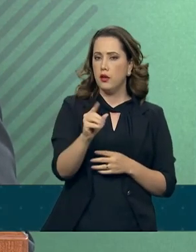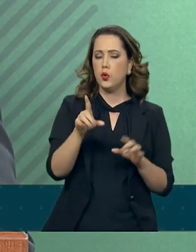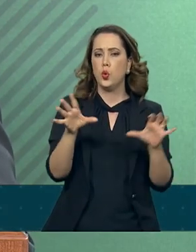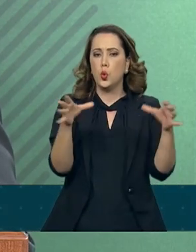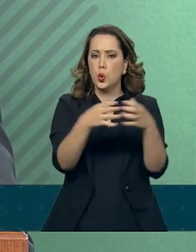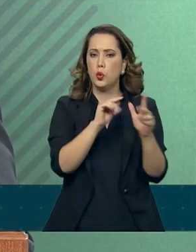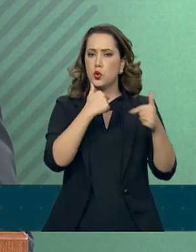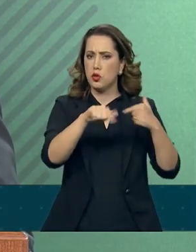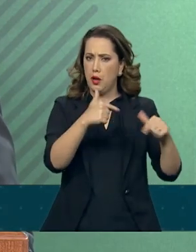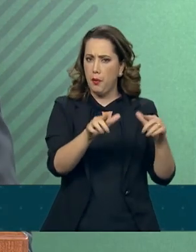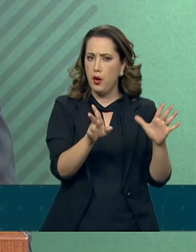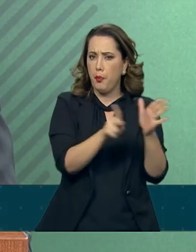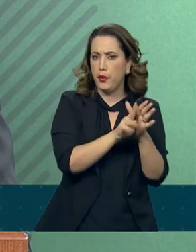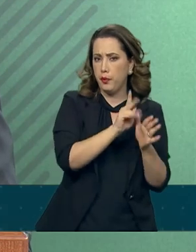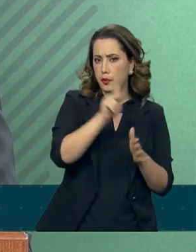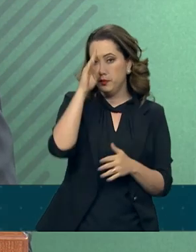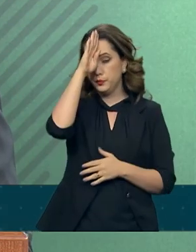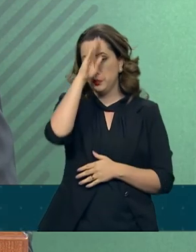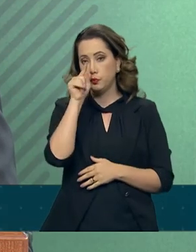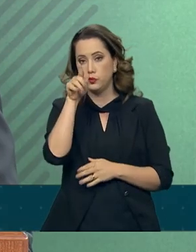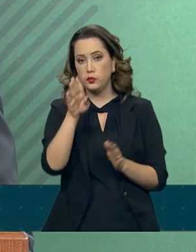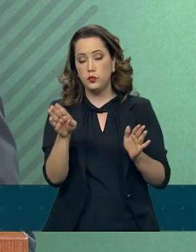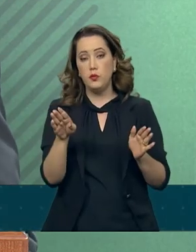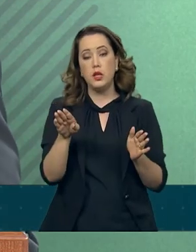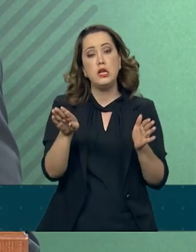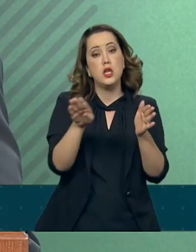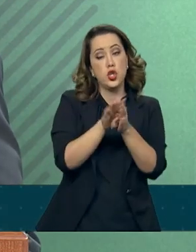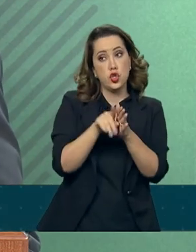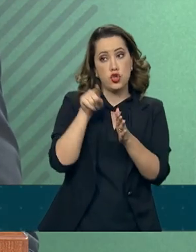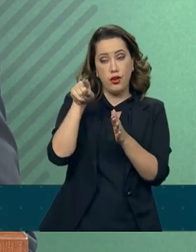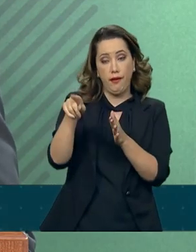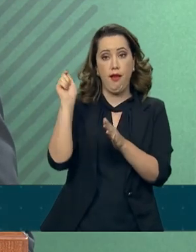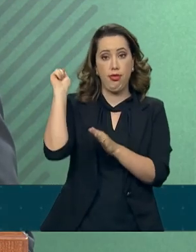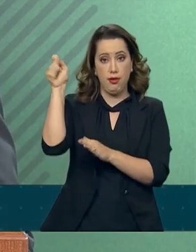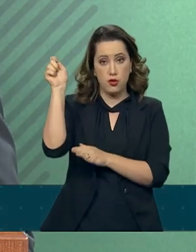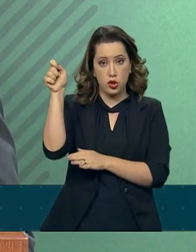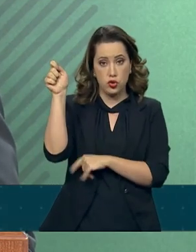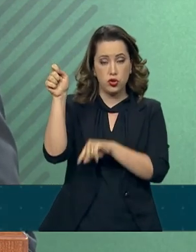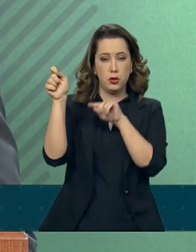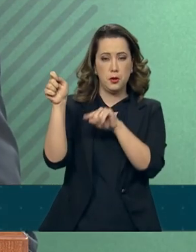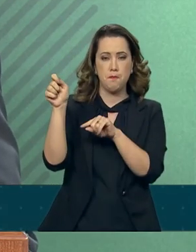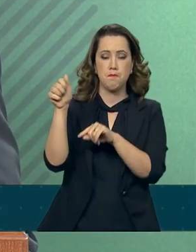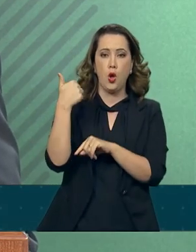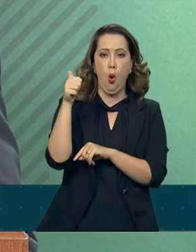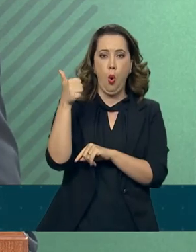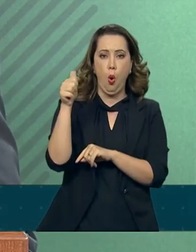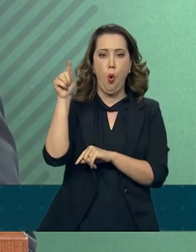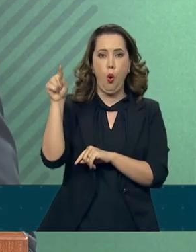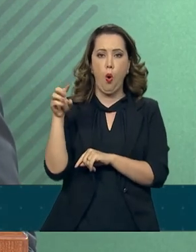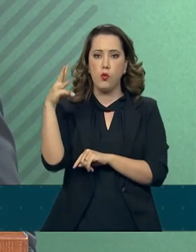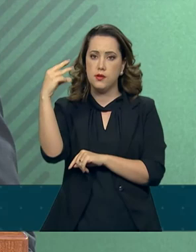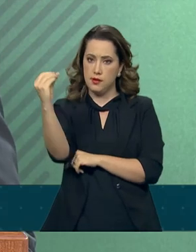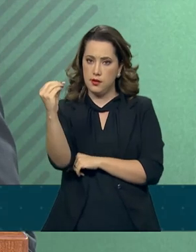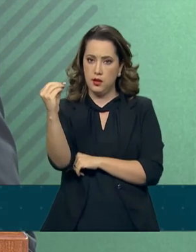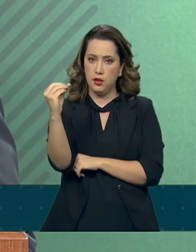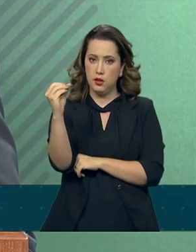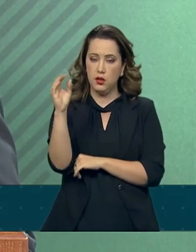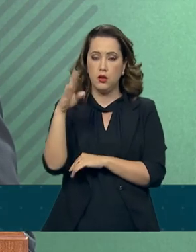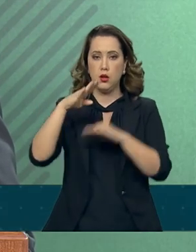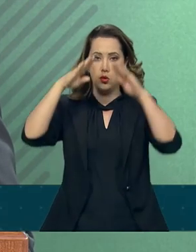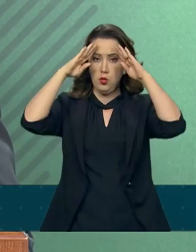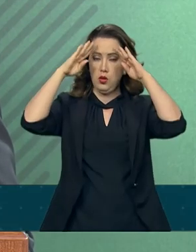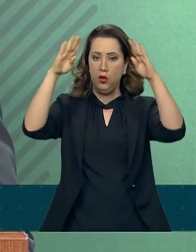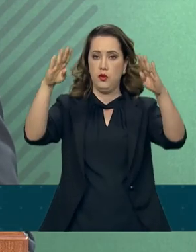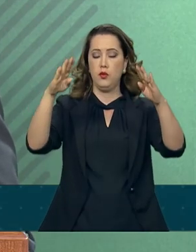presidente a previsão de chegada a santa fé 11 30 não era o ponto era o portus